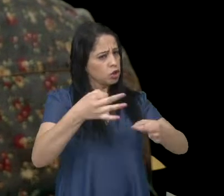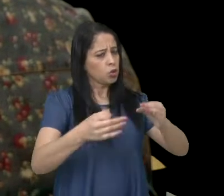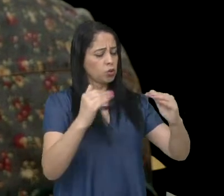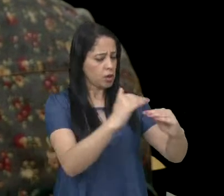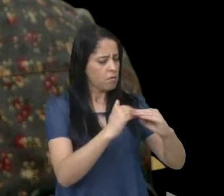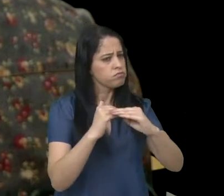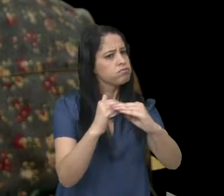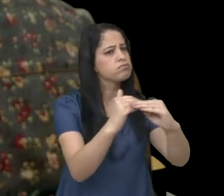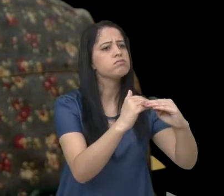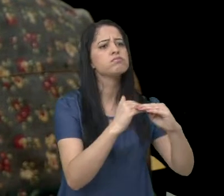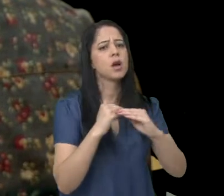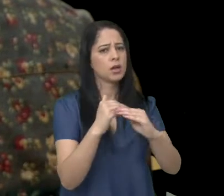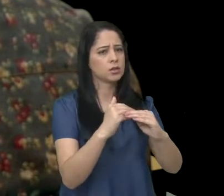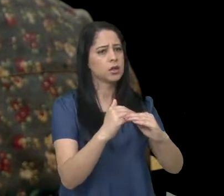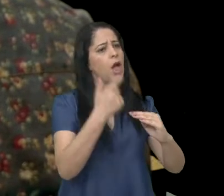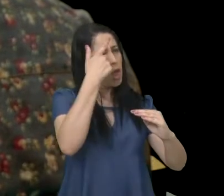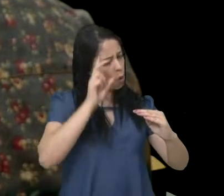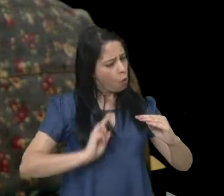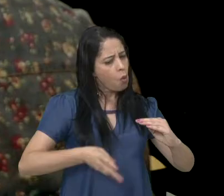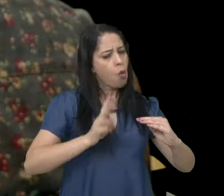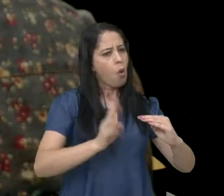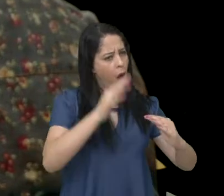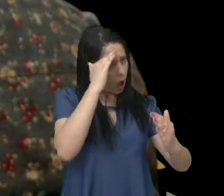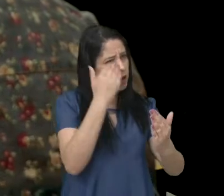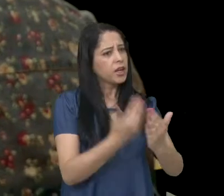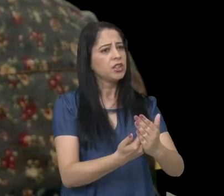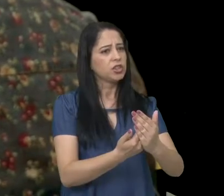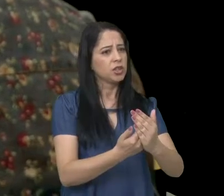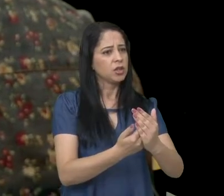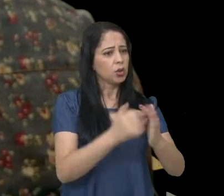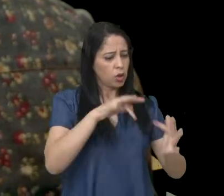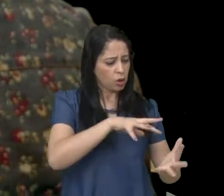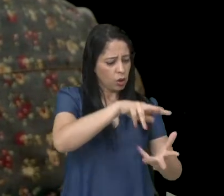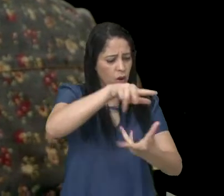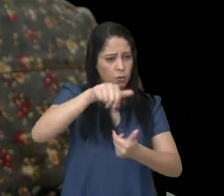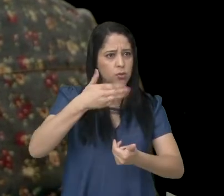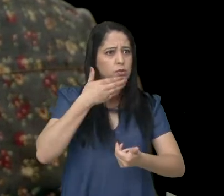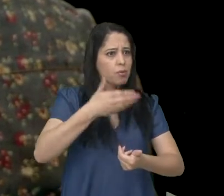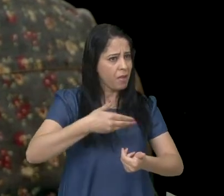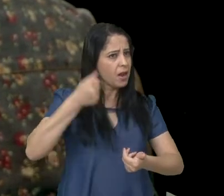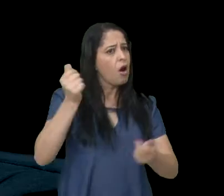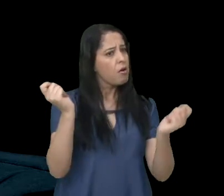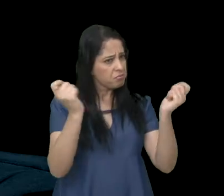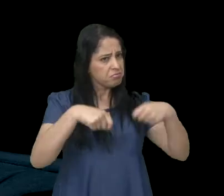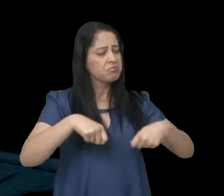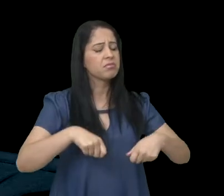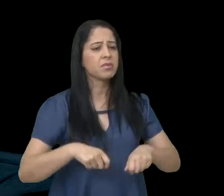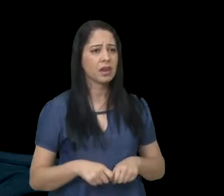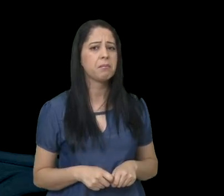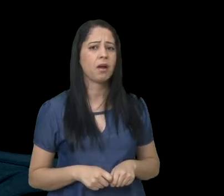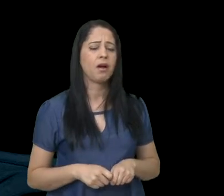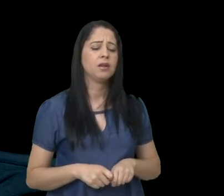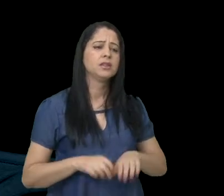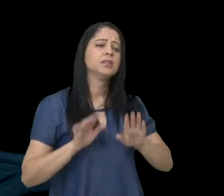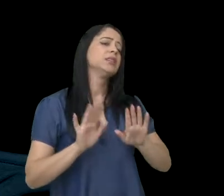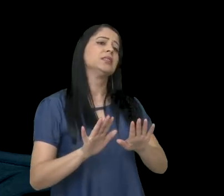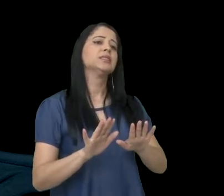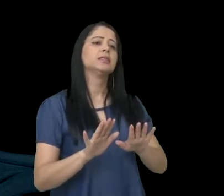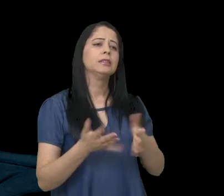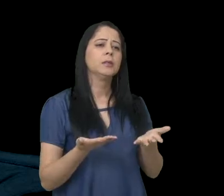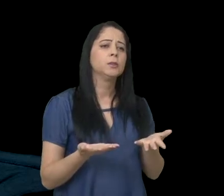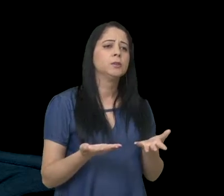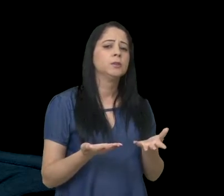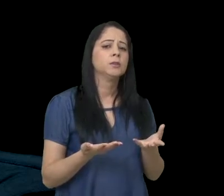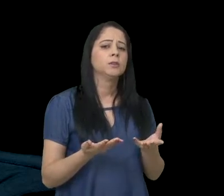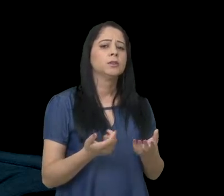Sempre eu continuo acreditando que um outro mundo é possível. Então, baseado nessas